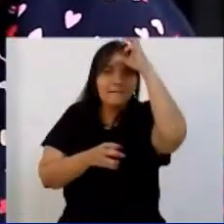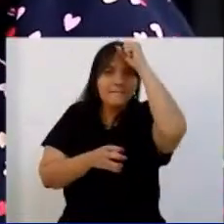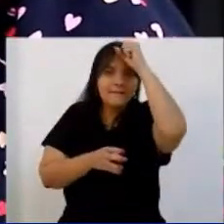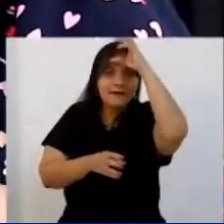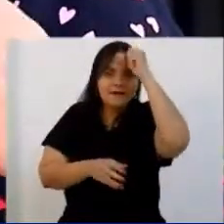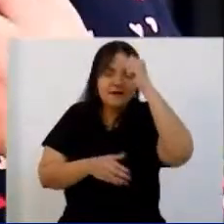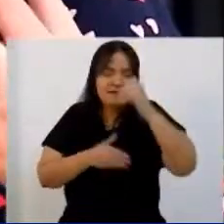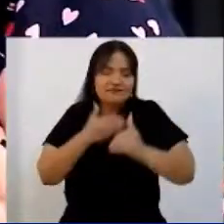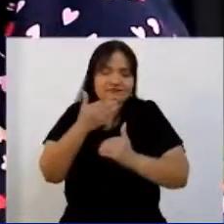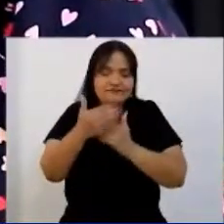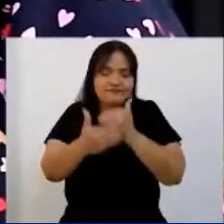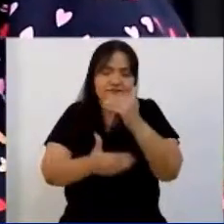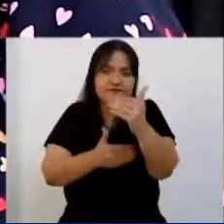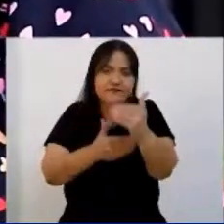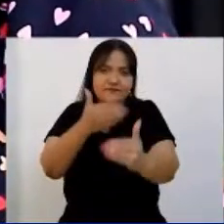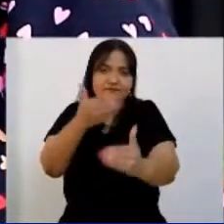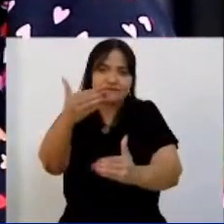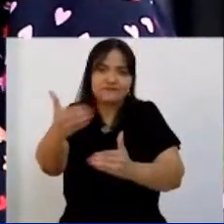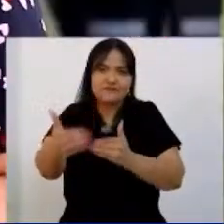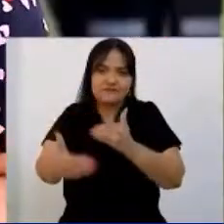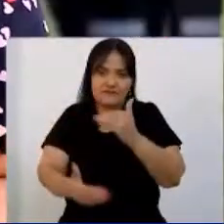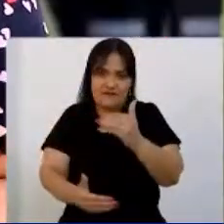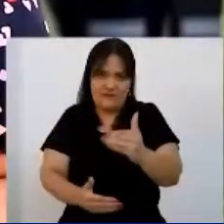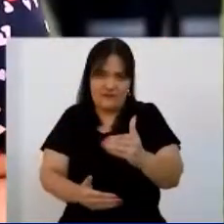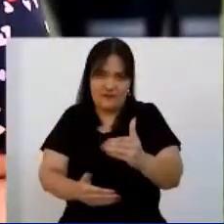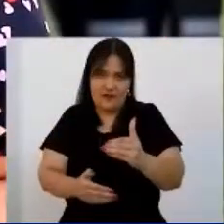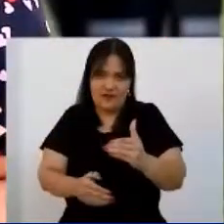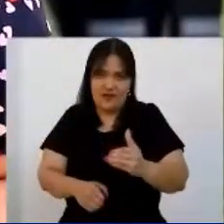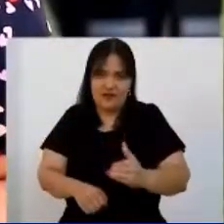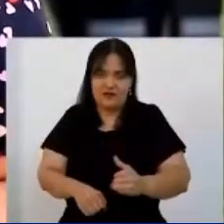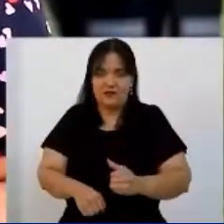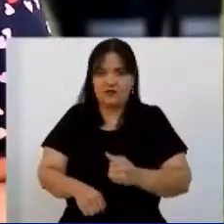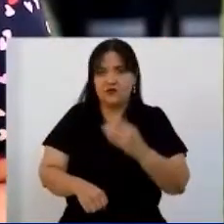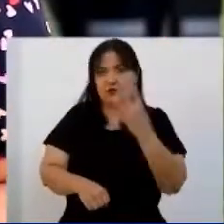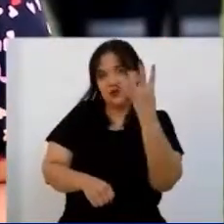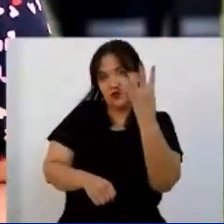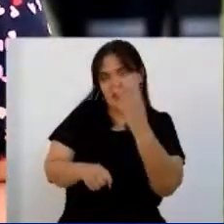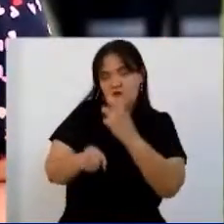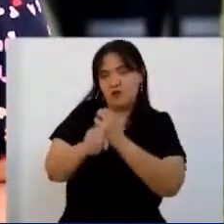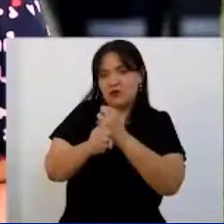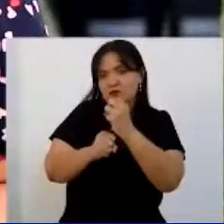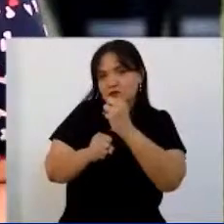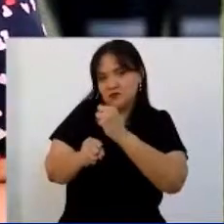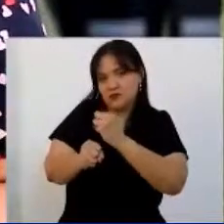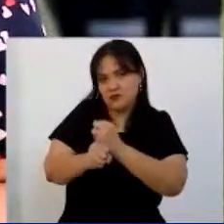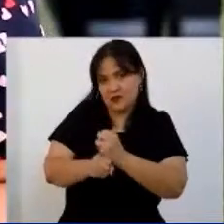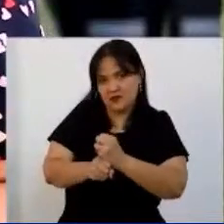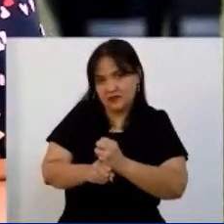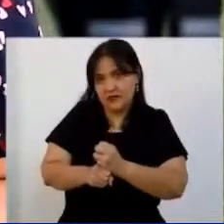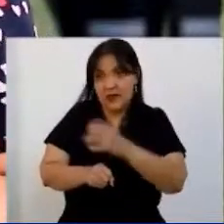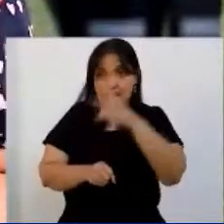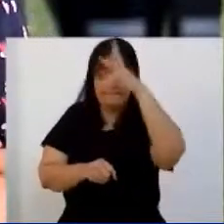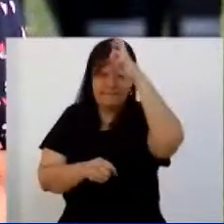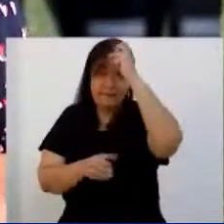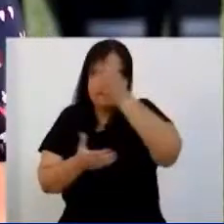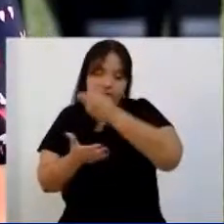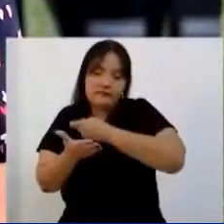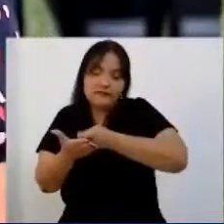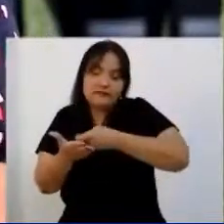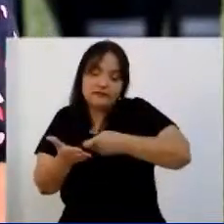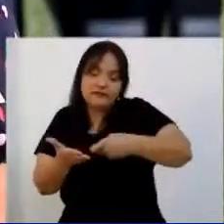acumular, desenvolver ao longo desse período, sobretudo relacionada